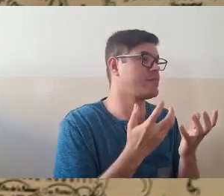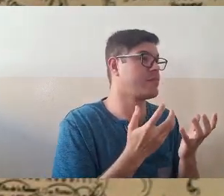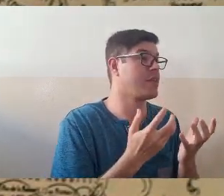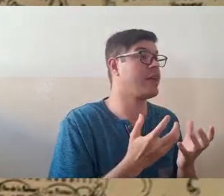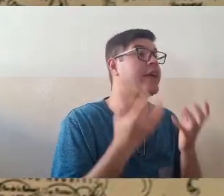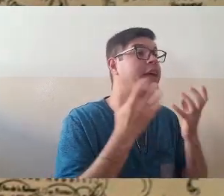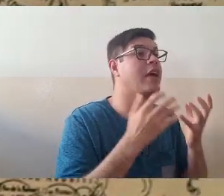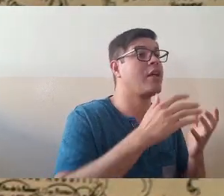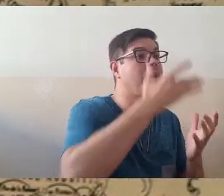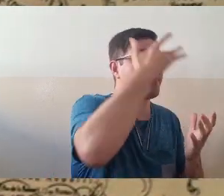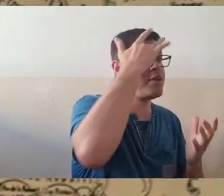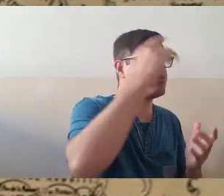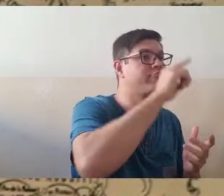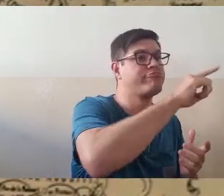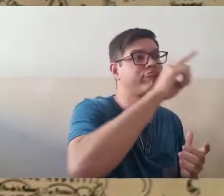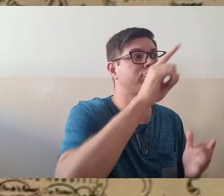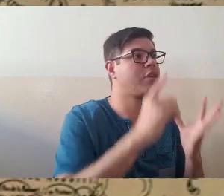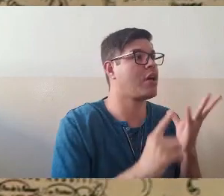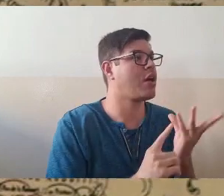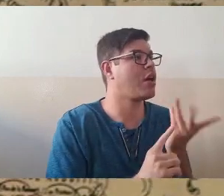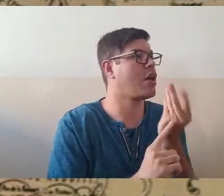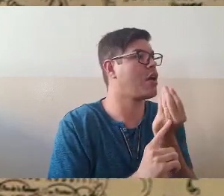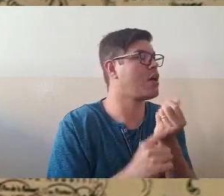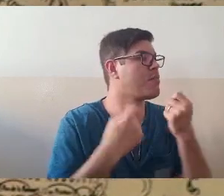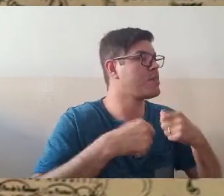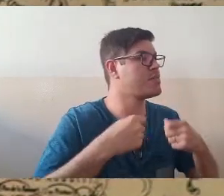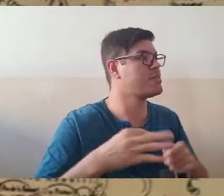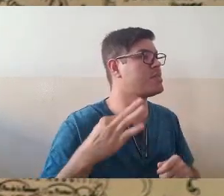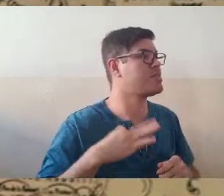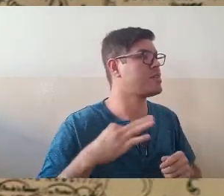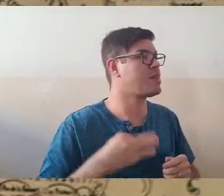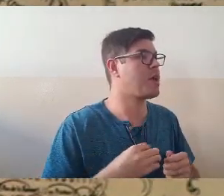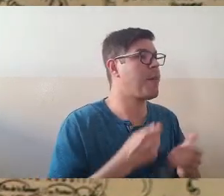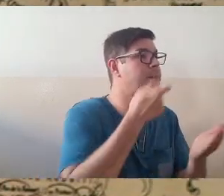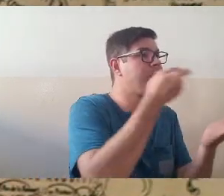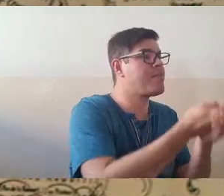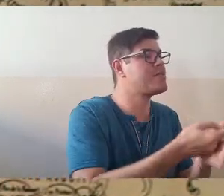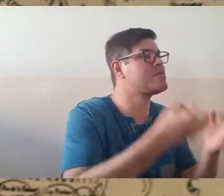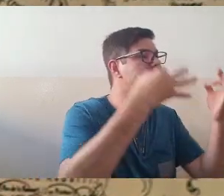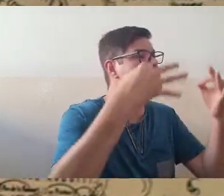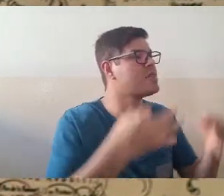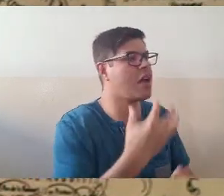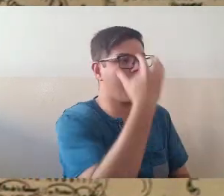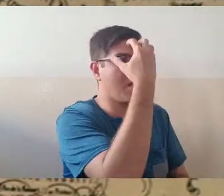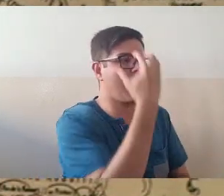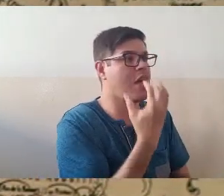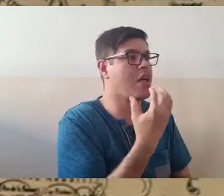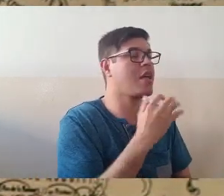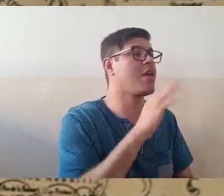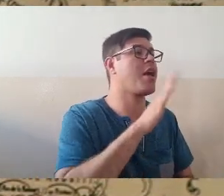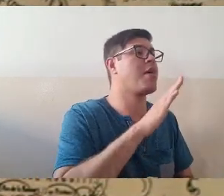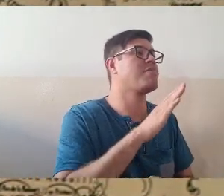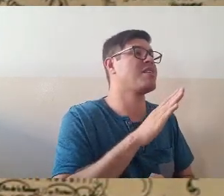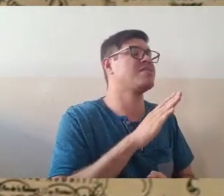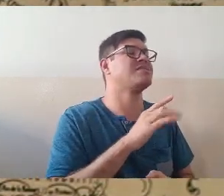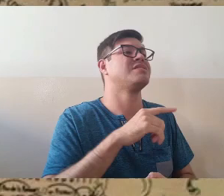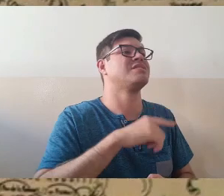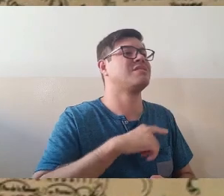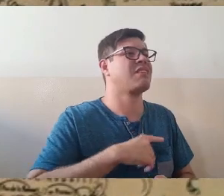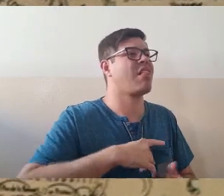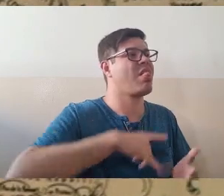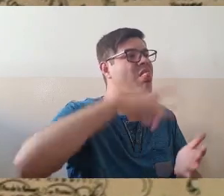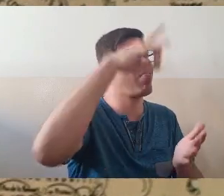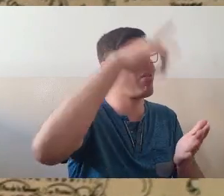artistas trabalhassem e o tempo de pagamento fosse mais rápido, mais célere, mas existe toda uma burocracia que nós...